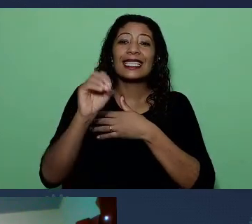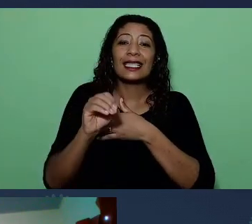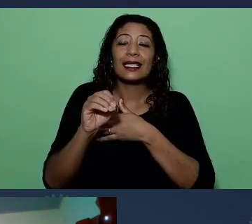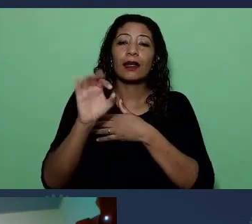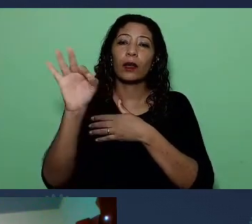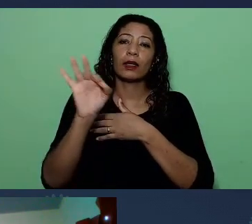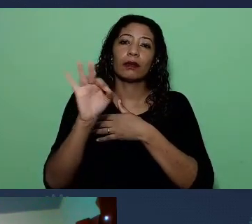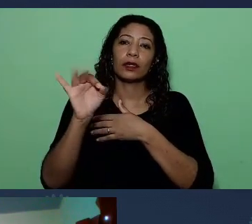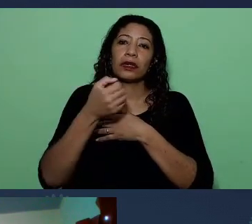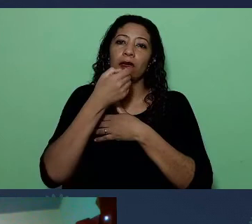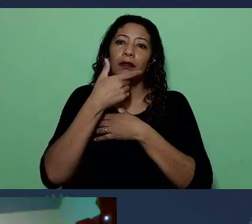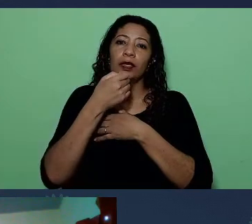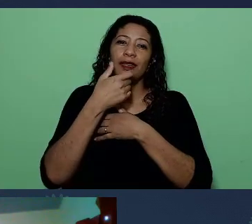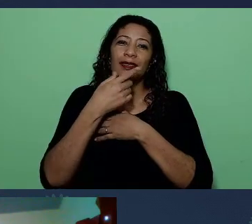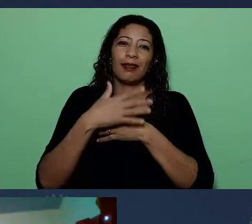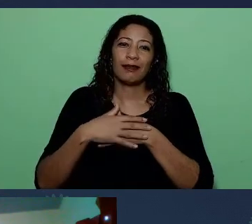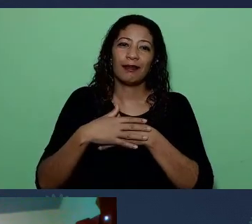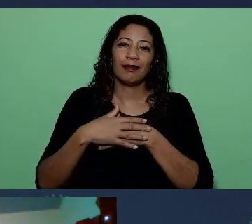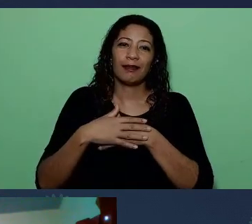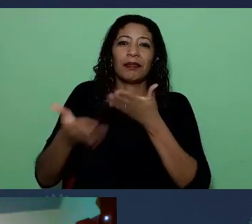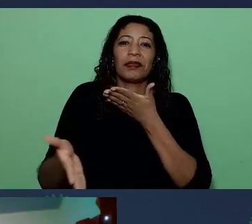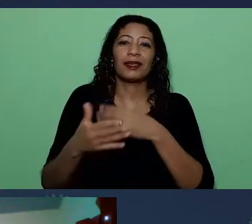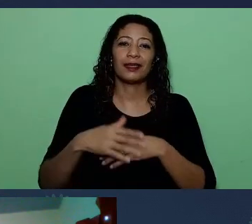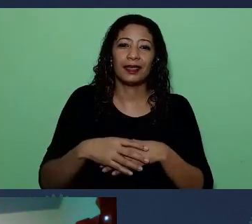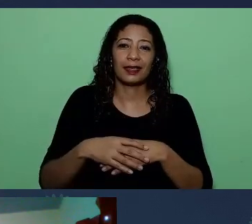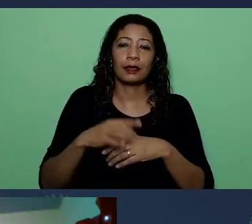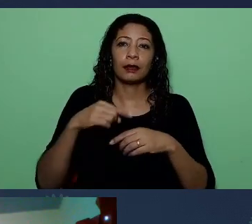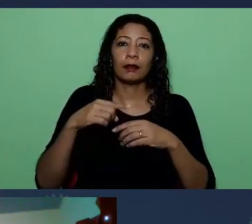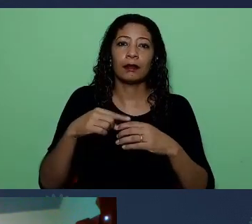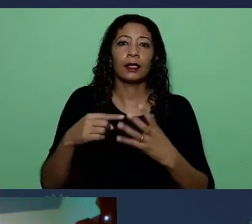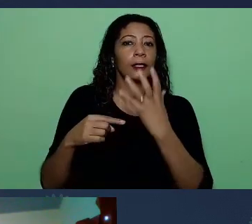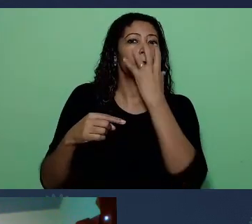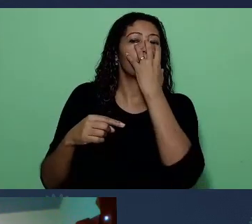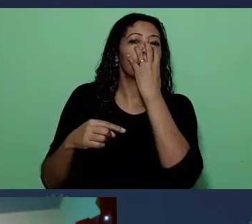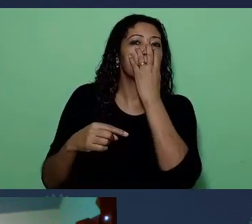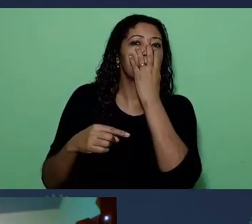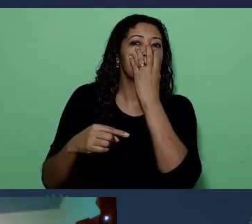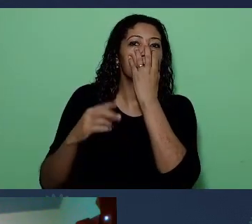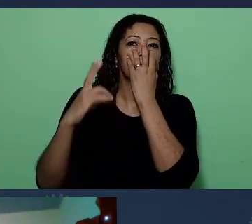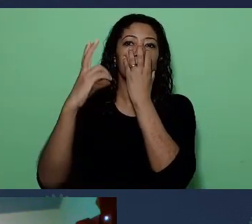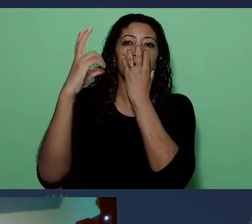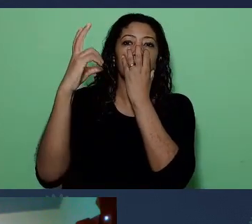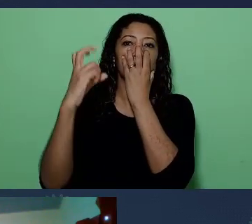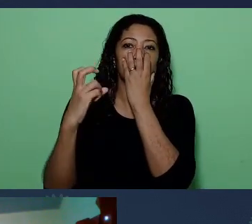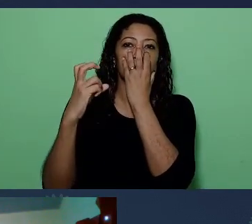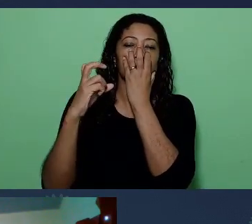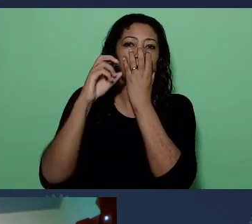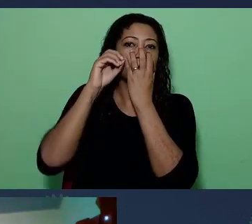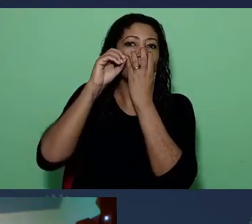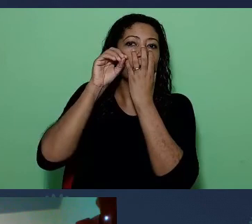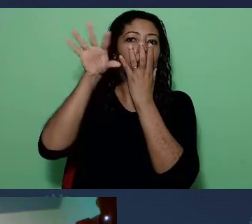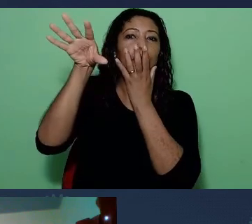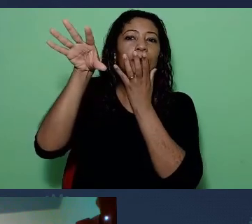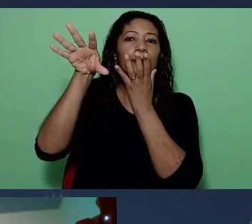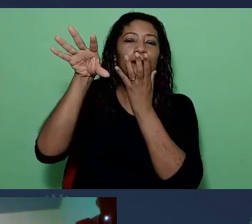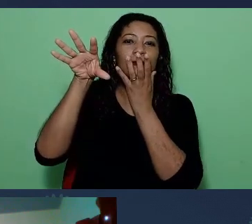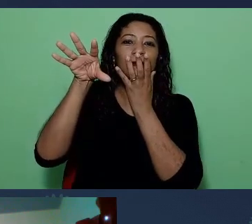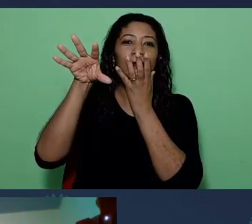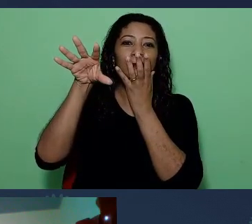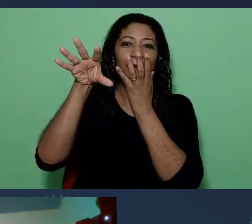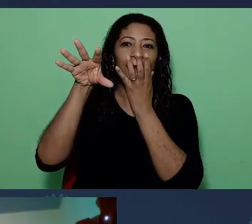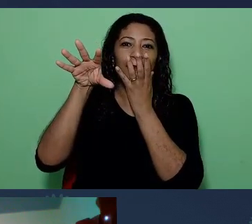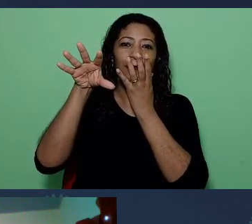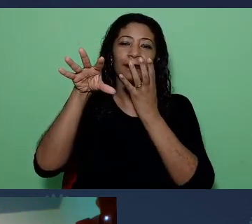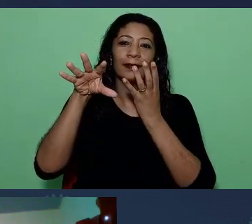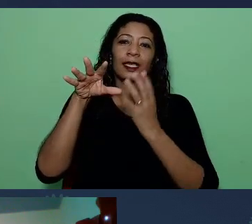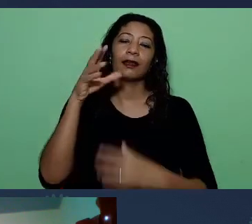50% da medicação. Imagina que na hora que a gente aciona a bombinha, aquilo ali sai a uma velocidade próxima de 100 km por